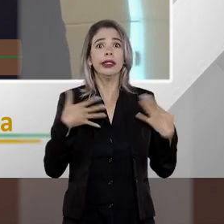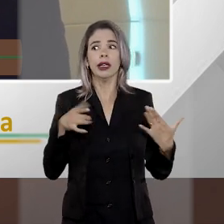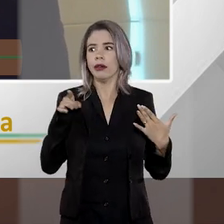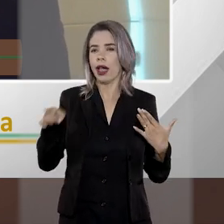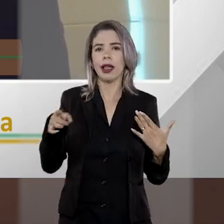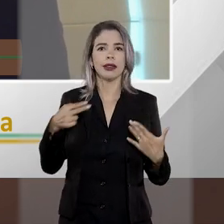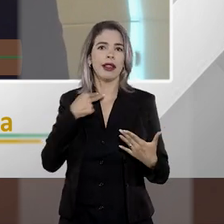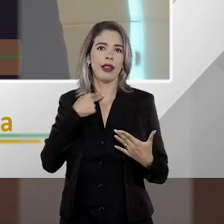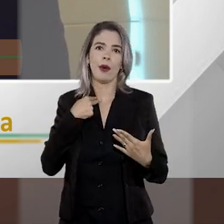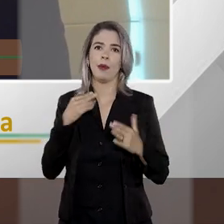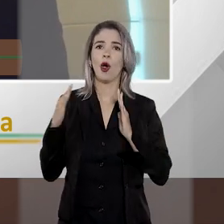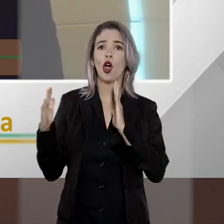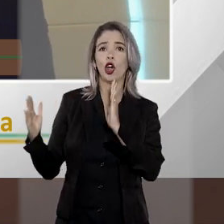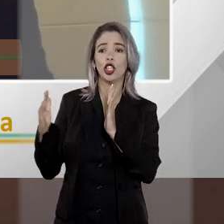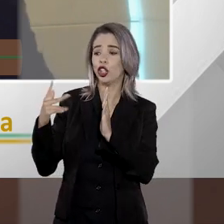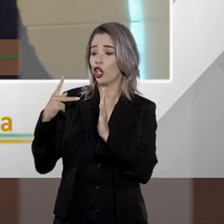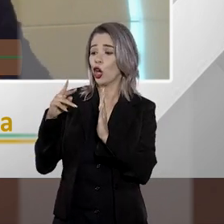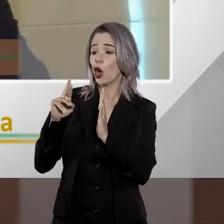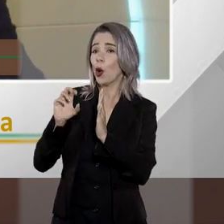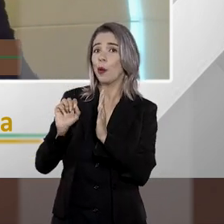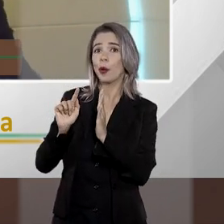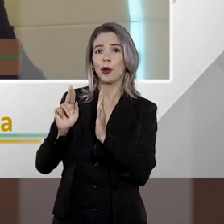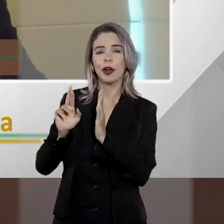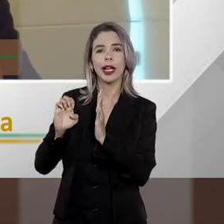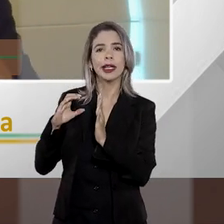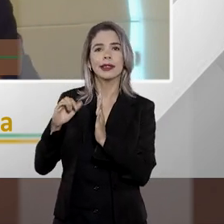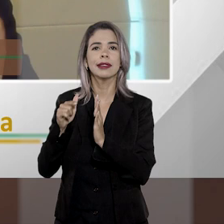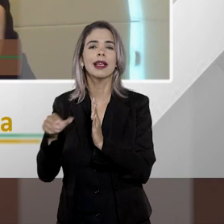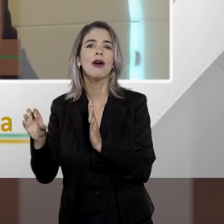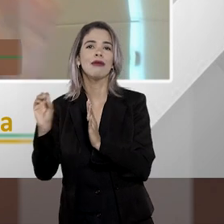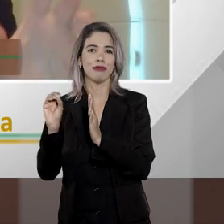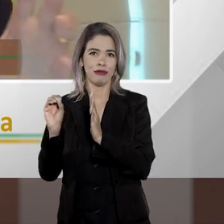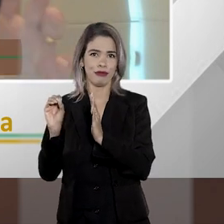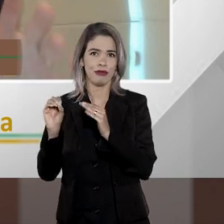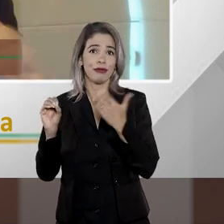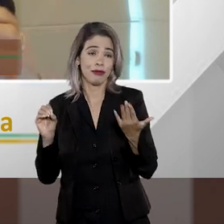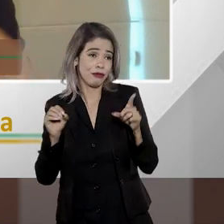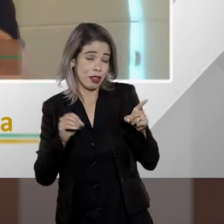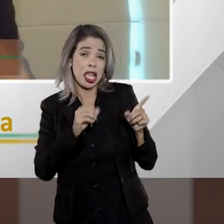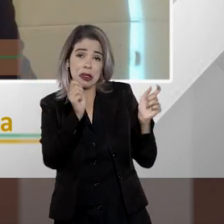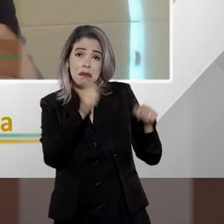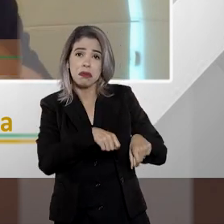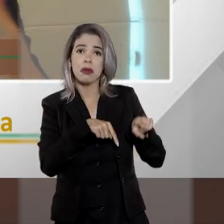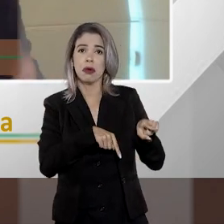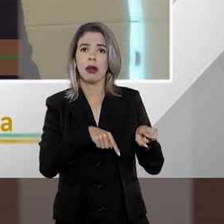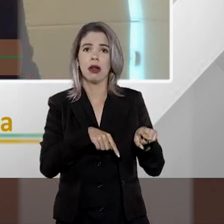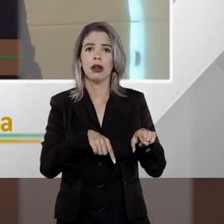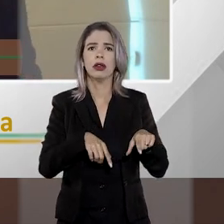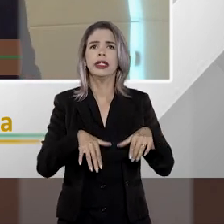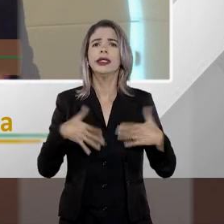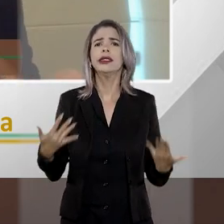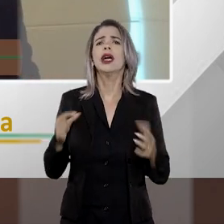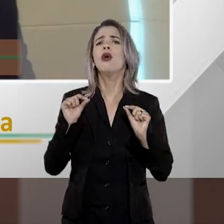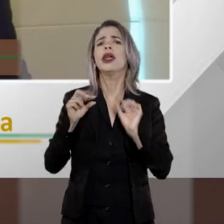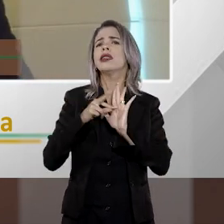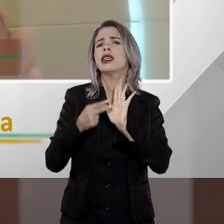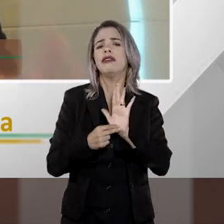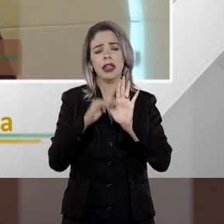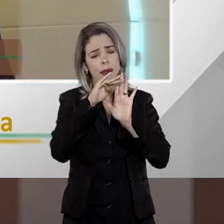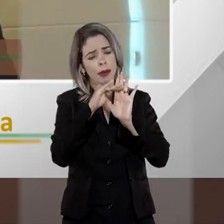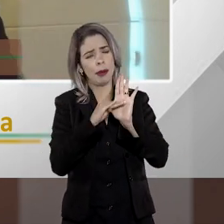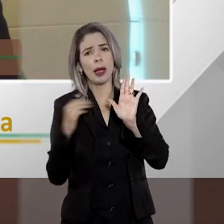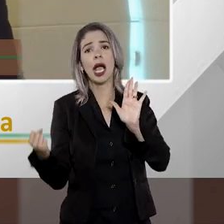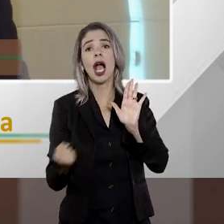só para que vocês entendam a importância dessa falta grave. E aí, partindo para a pergunta inicial, Fátima, o que são faltas graves? O artigo